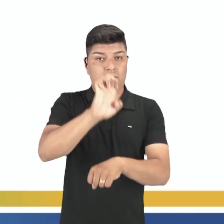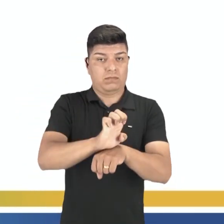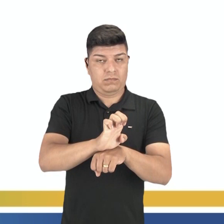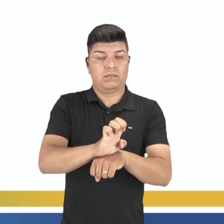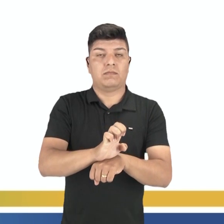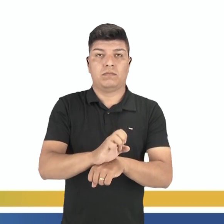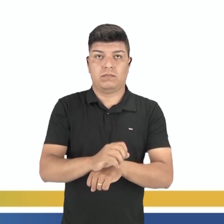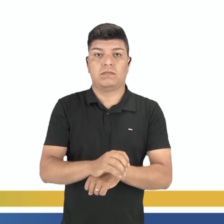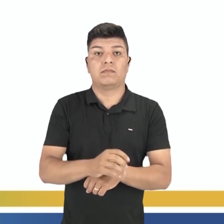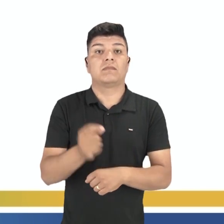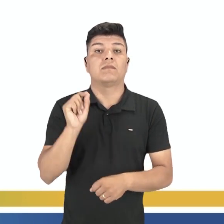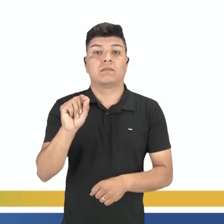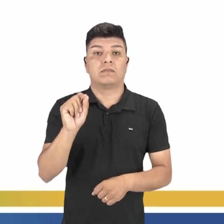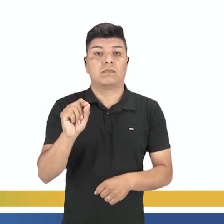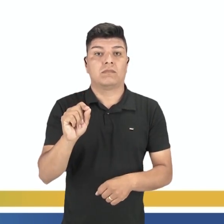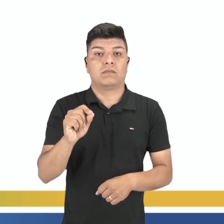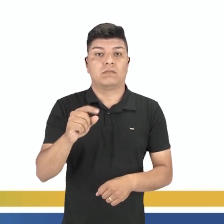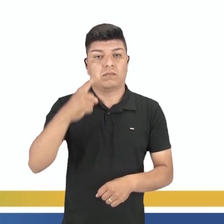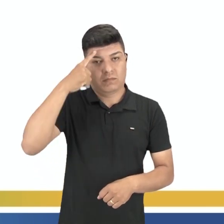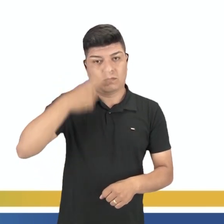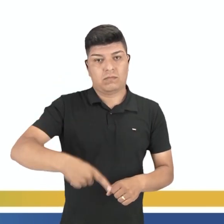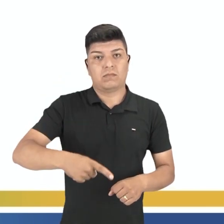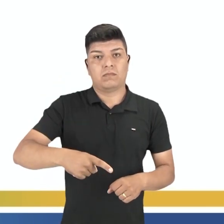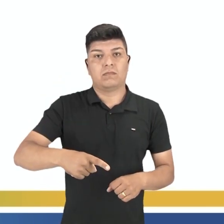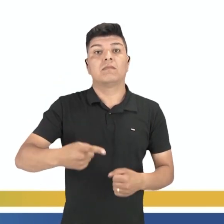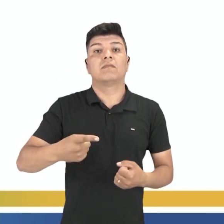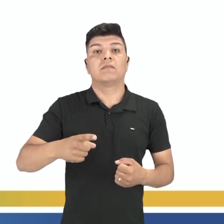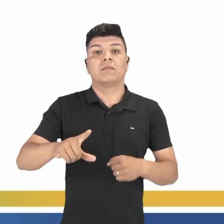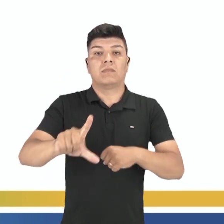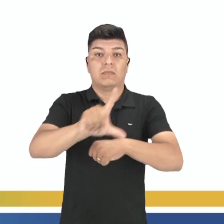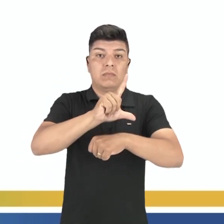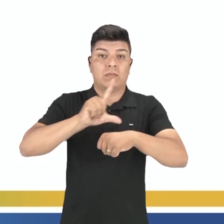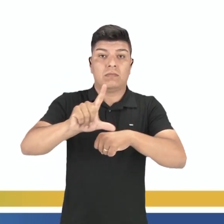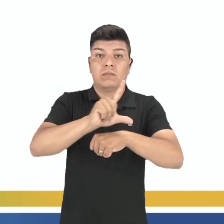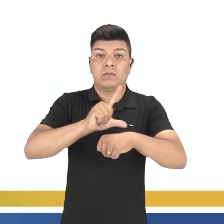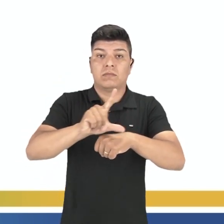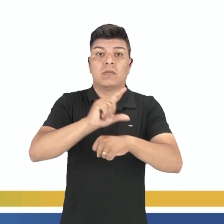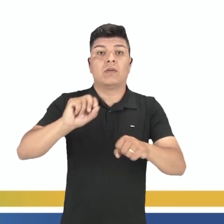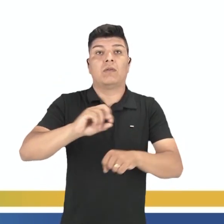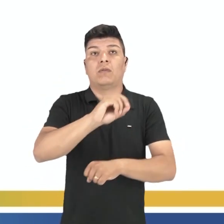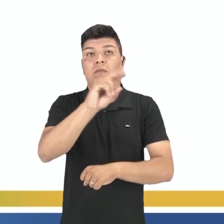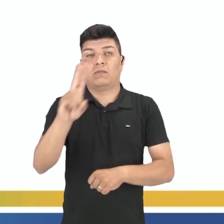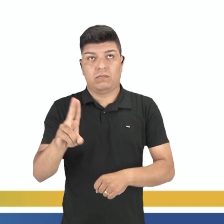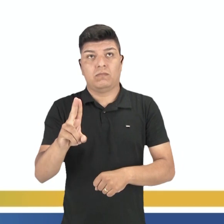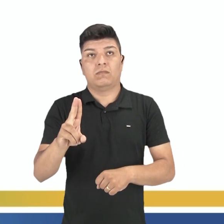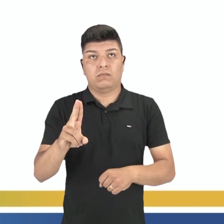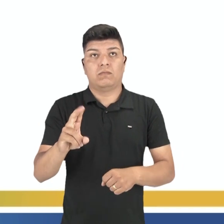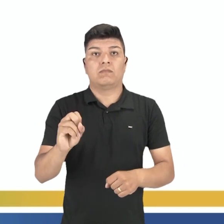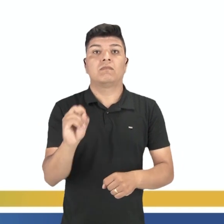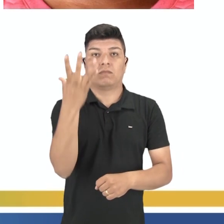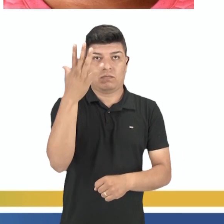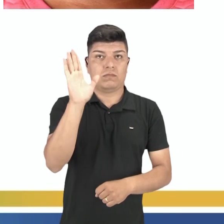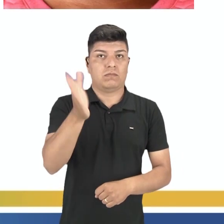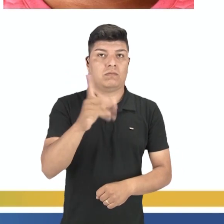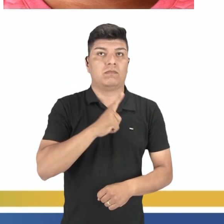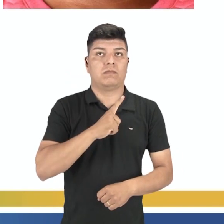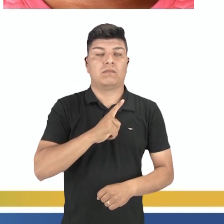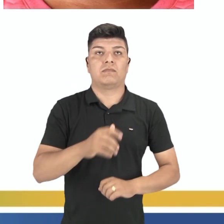estado. Servem para mandar cumprir alguma legislação existente ou reforçar o cumprimento de uma que já